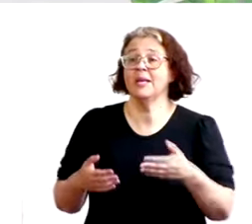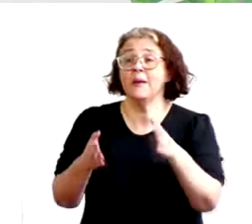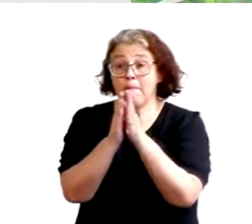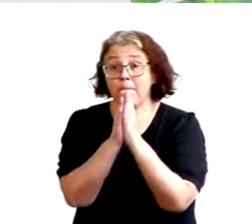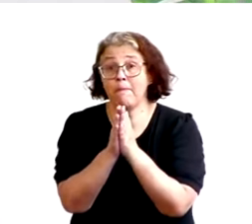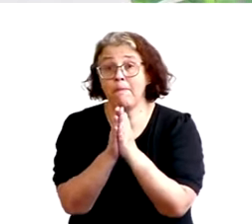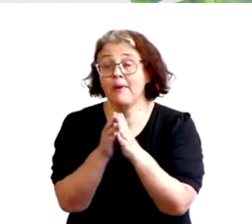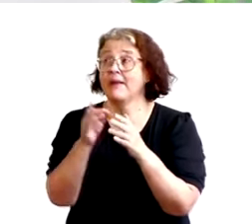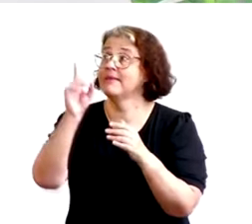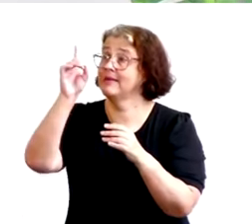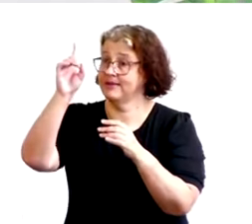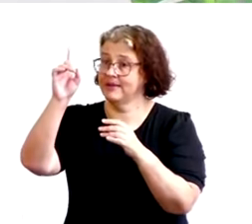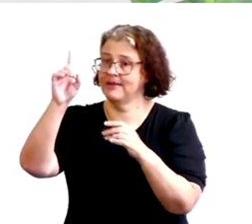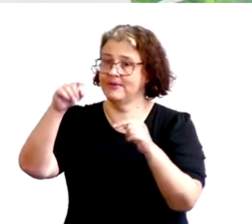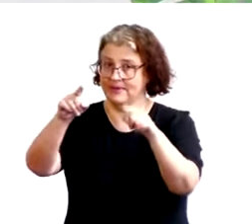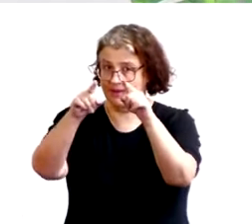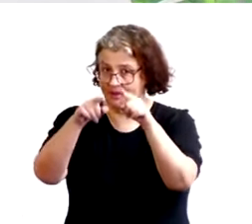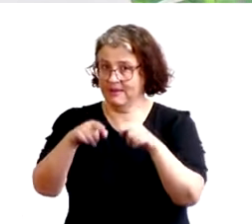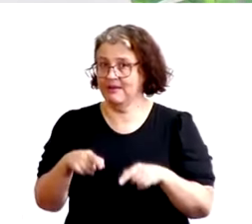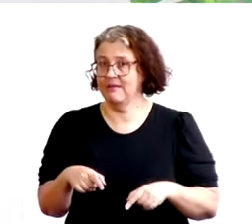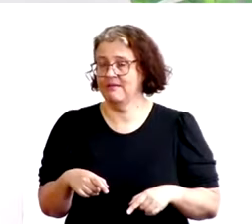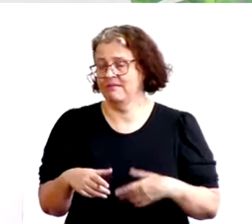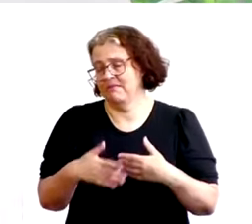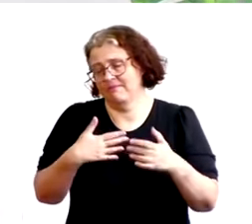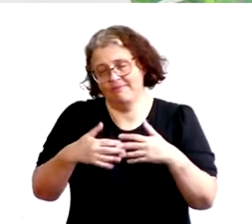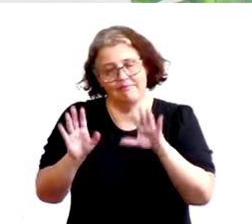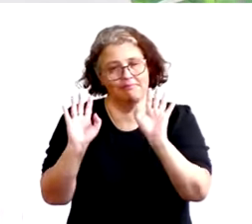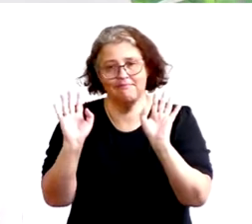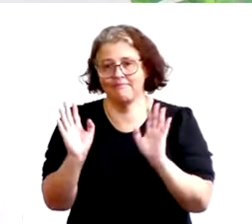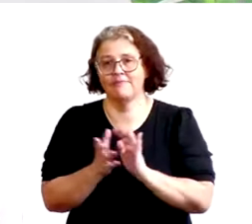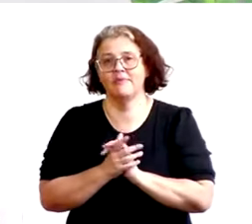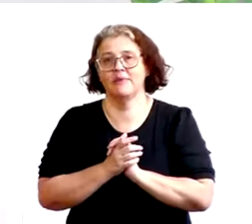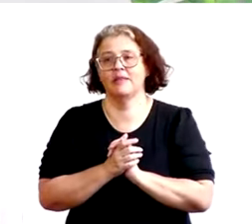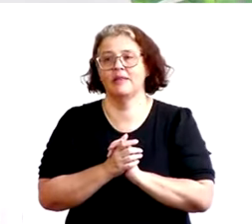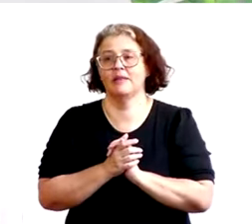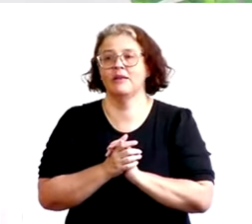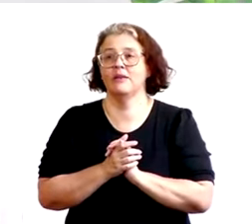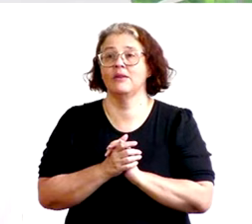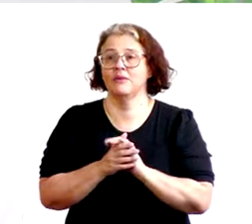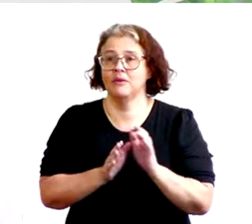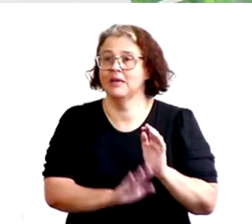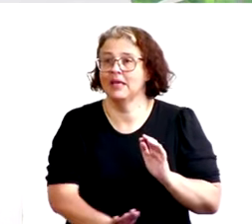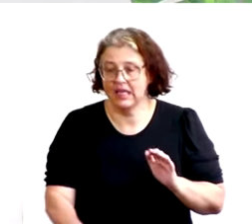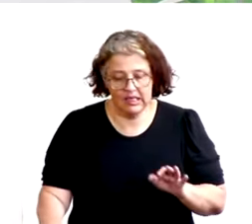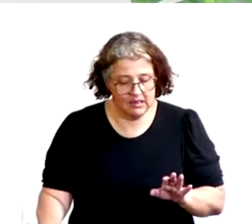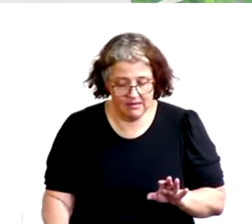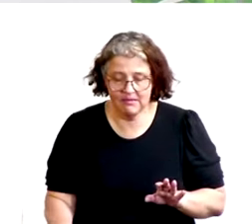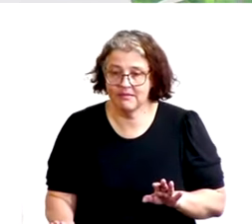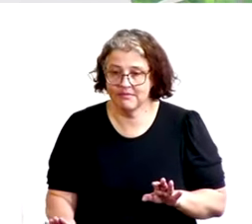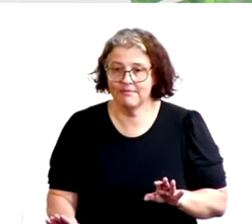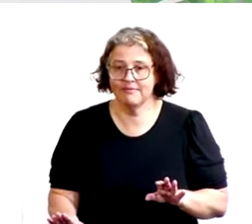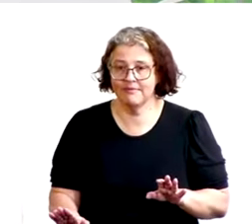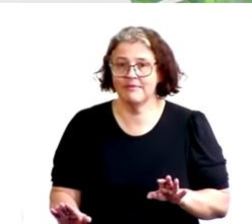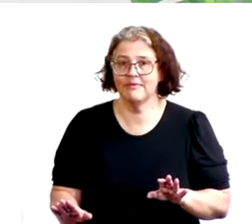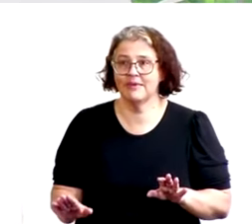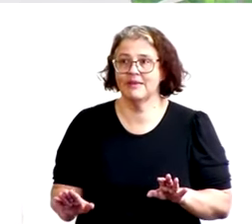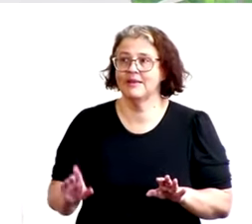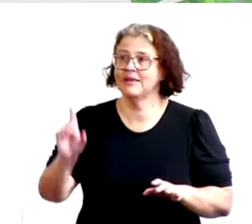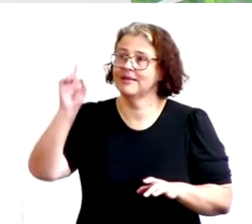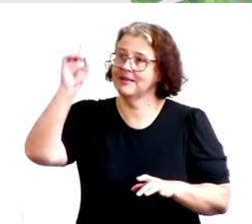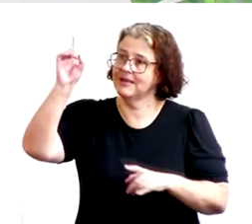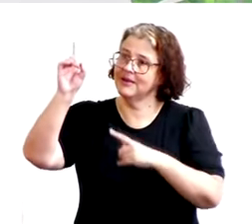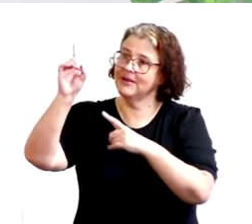aí do seu jeito do jeito de criança para Deus